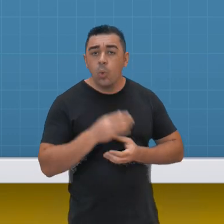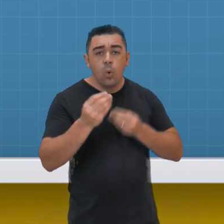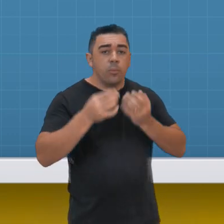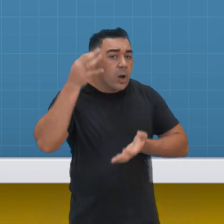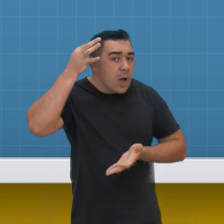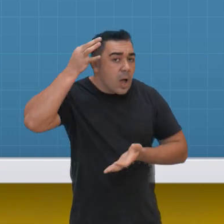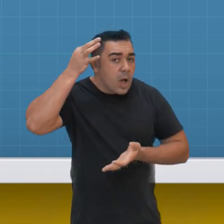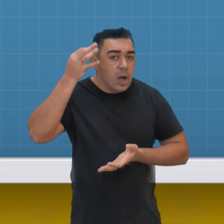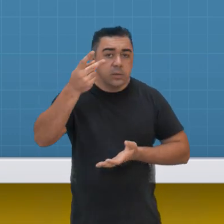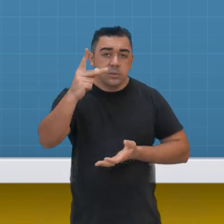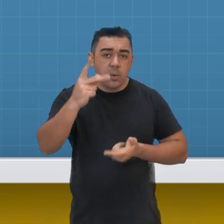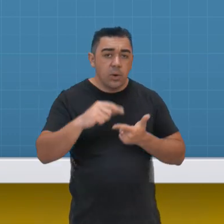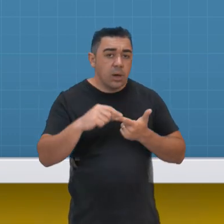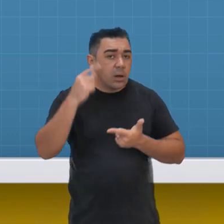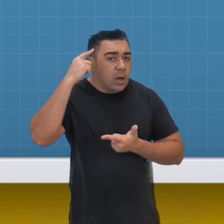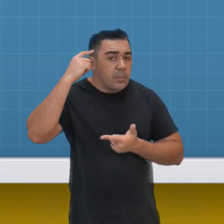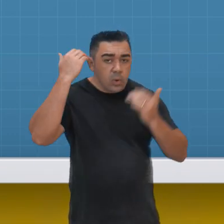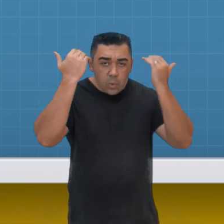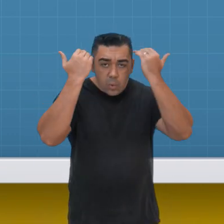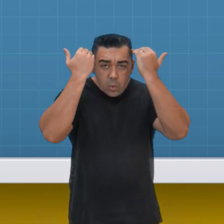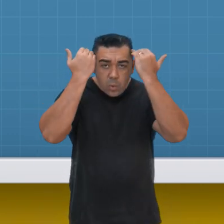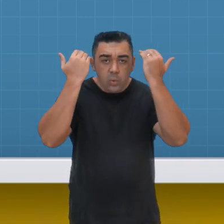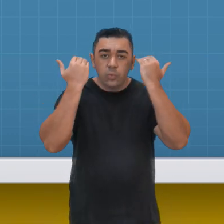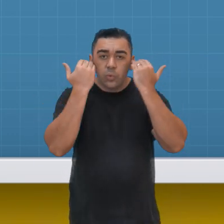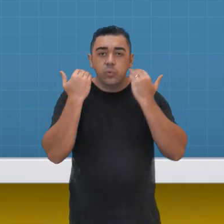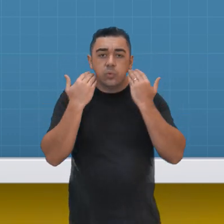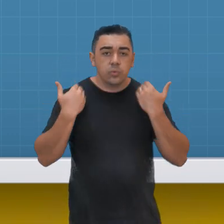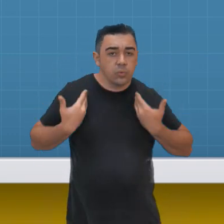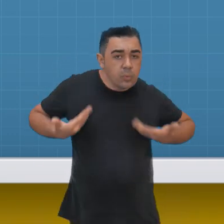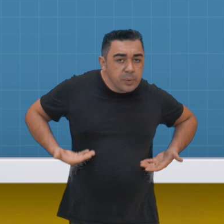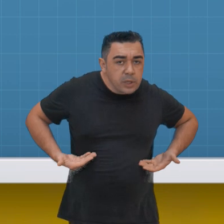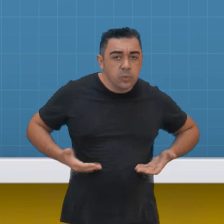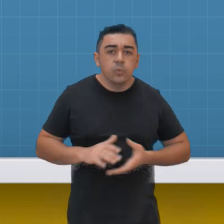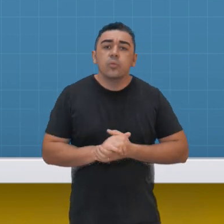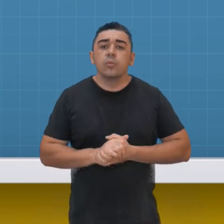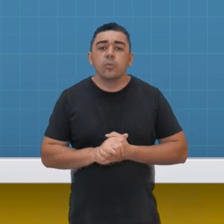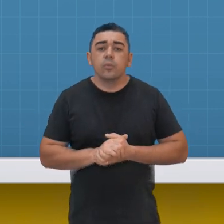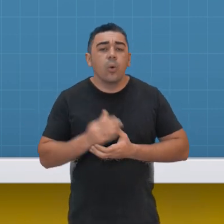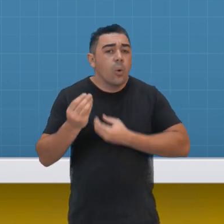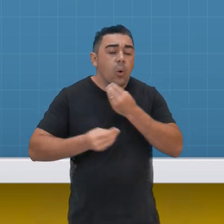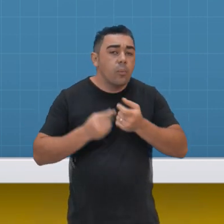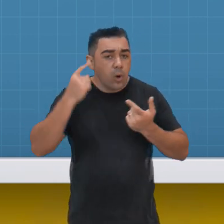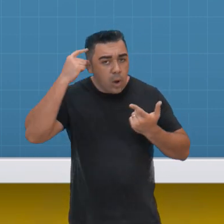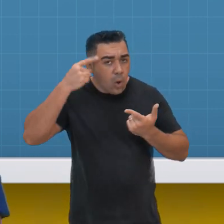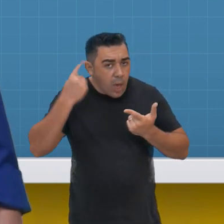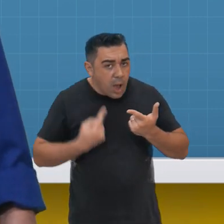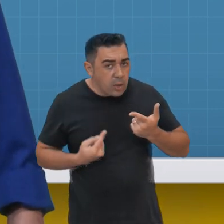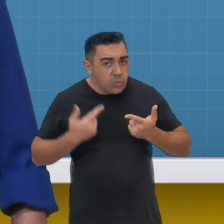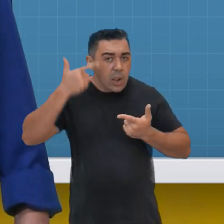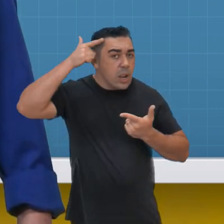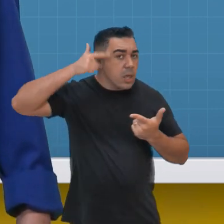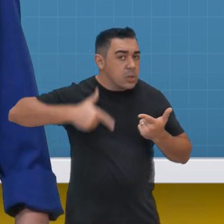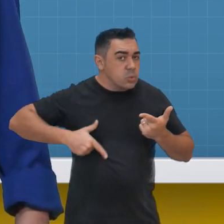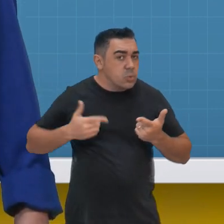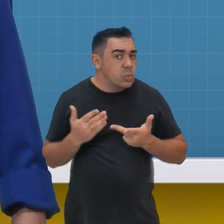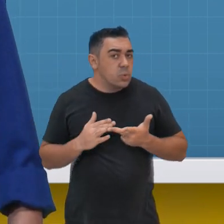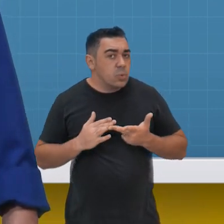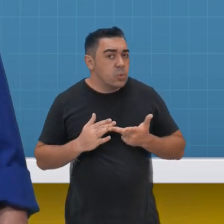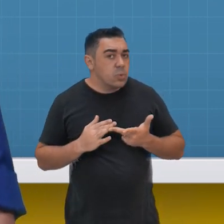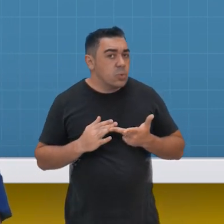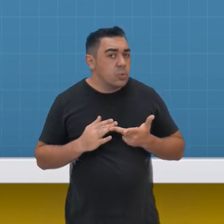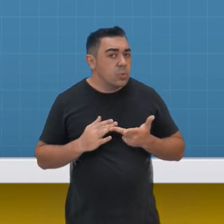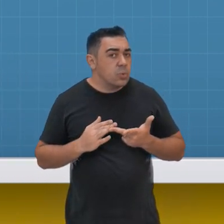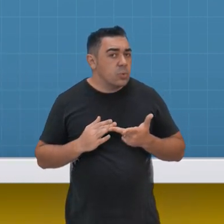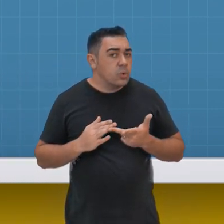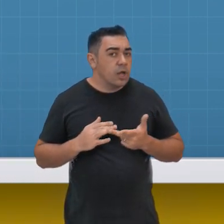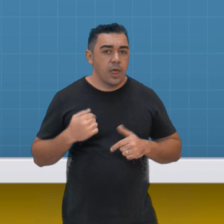que é o seu cabelo? O seu cabelo é curto? É comprido? É enrolado? Não, professor,